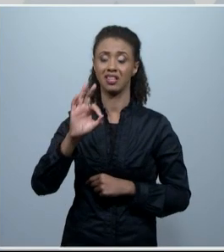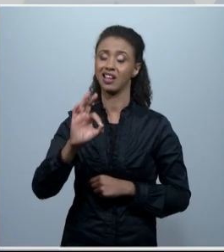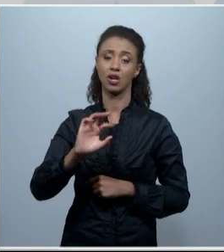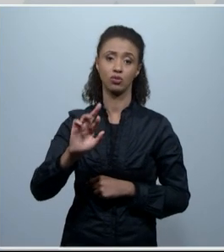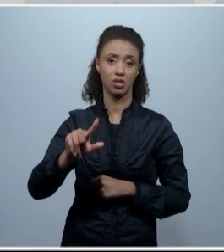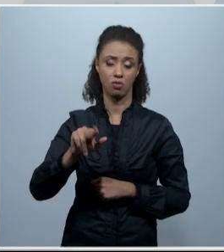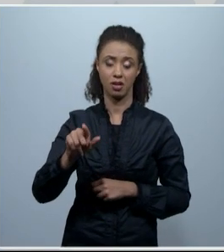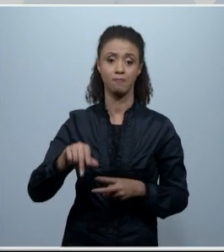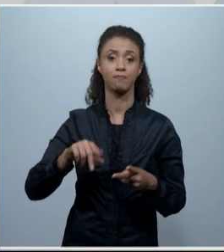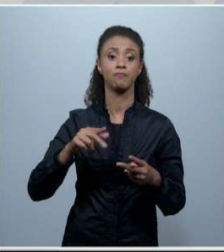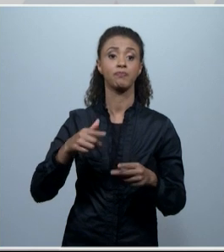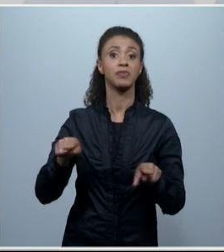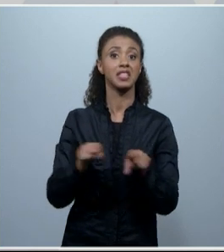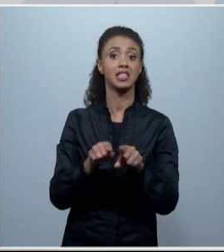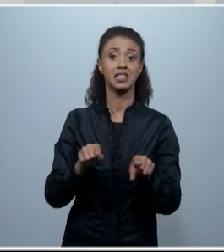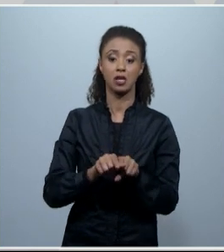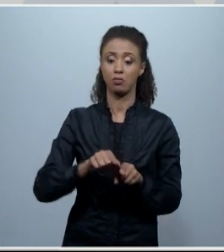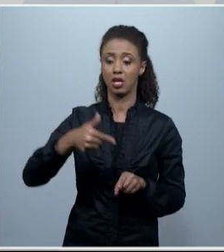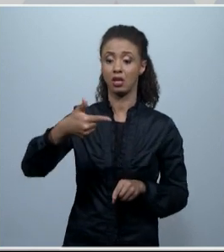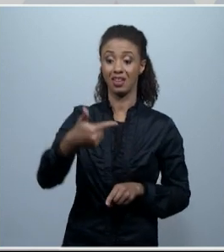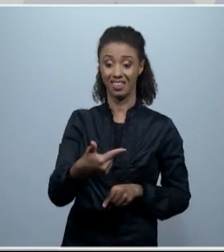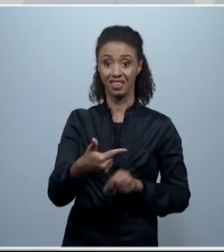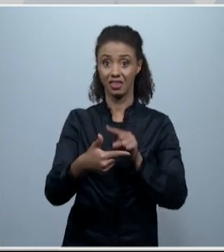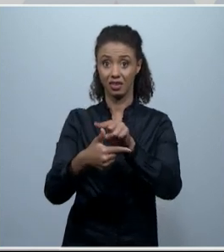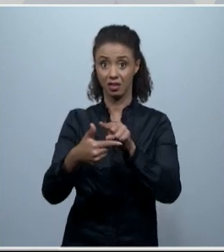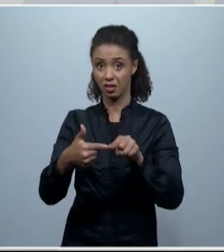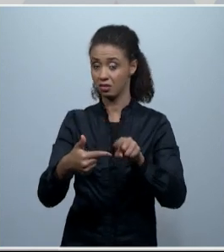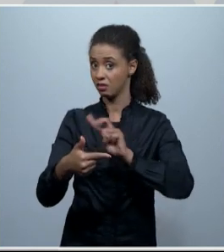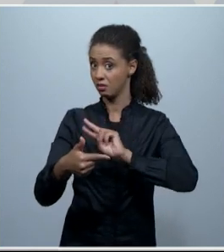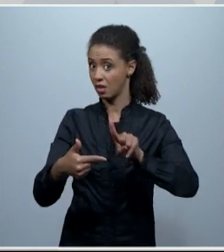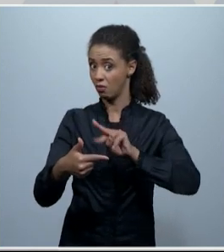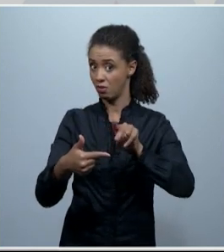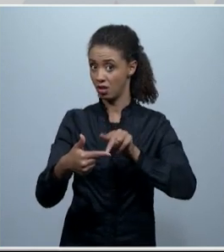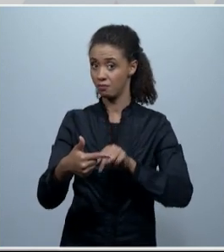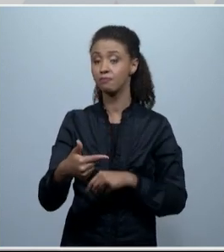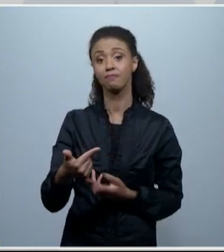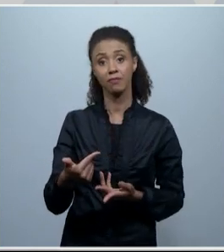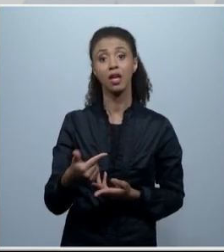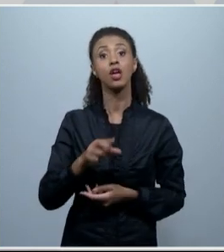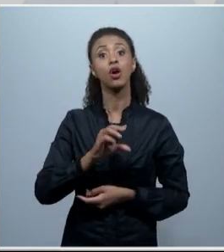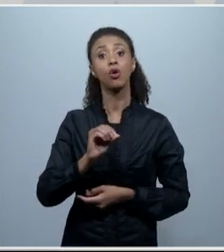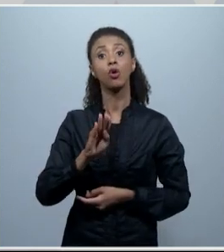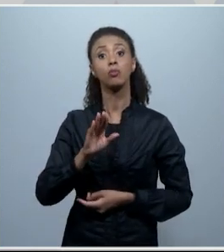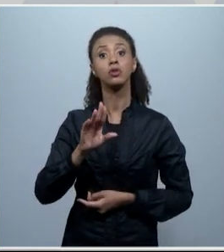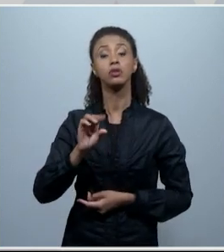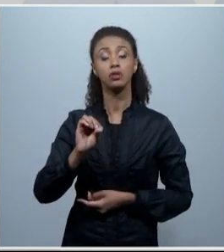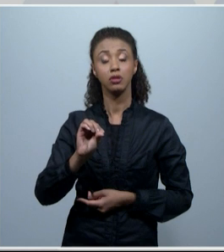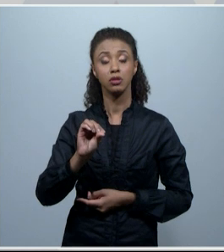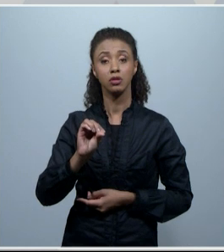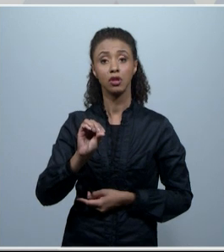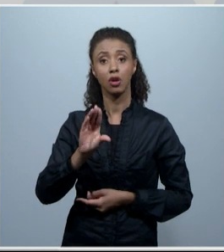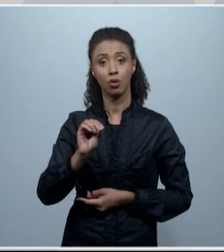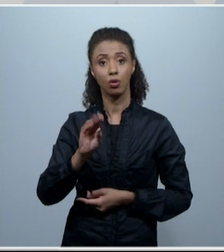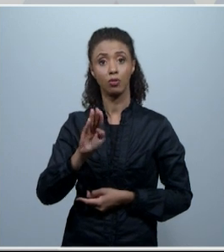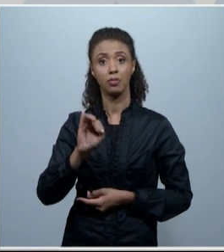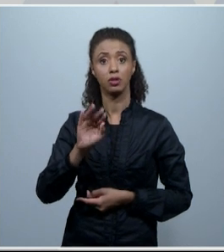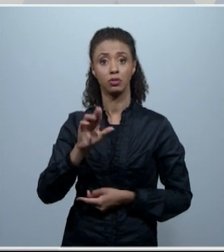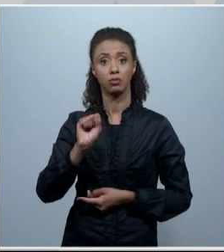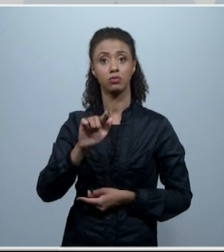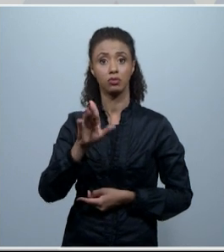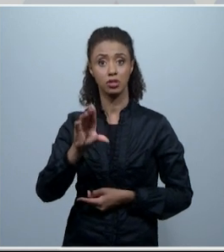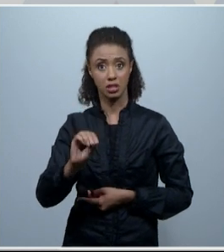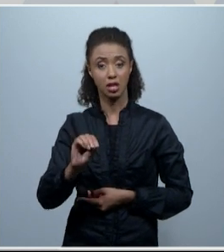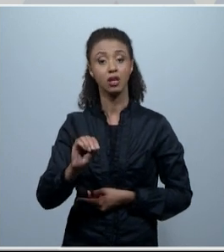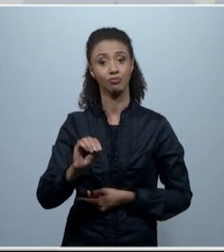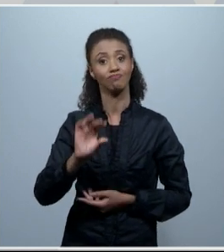porque ele não tem um dos ângulos internos igual a 90 graus ele é obtusa ângulo porque um ângulo interno maior do que 90 graus